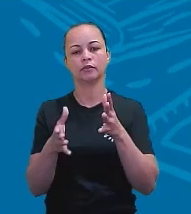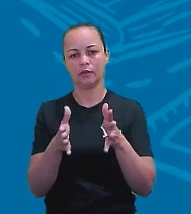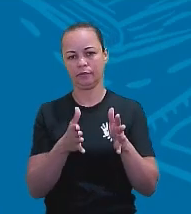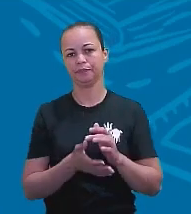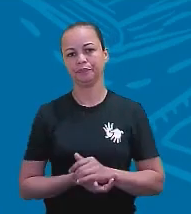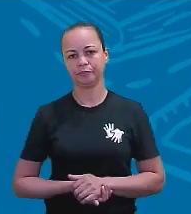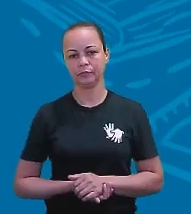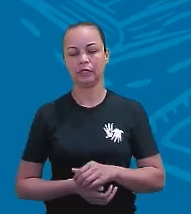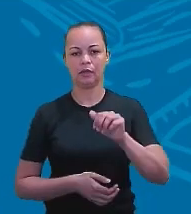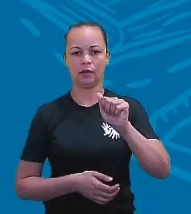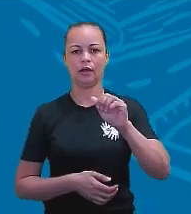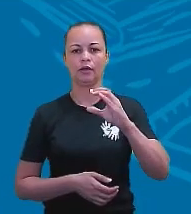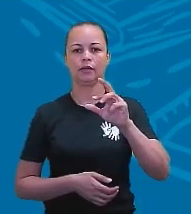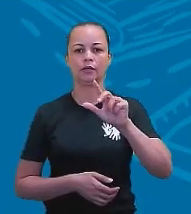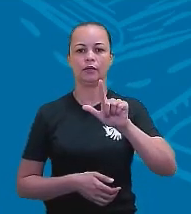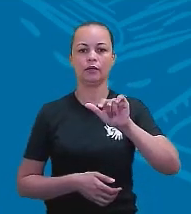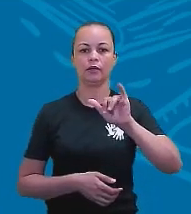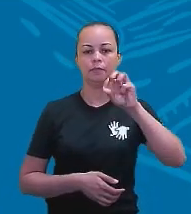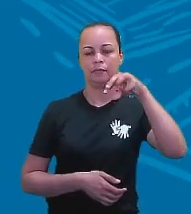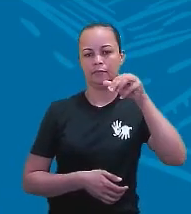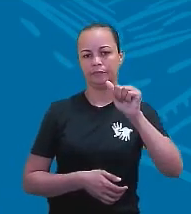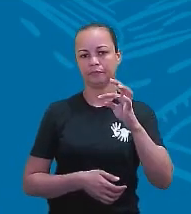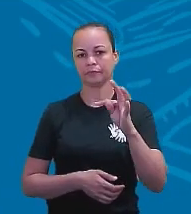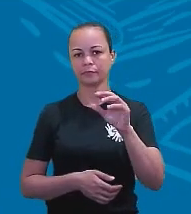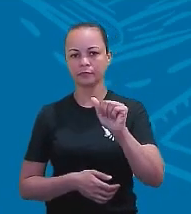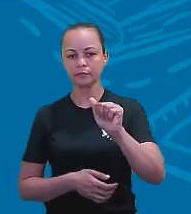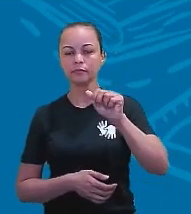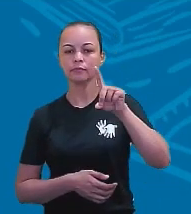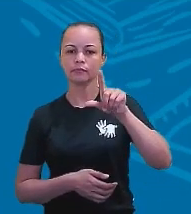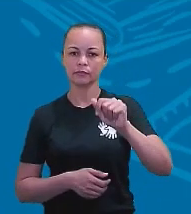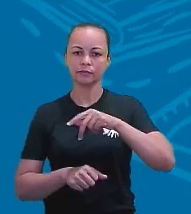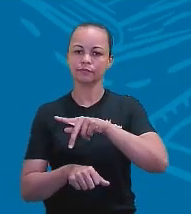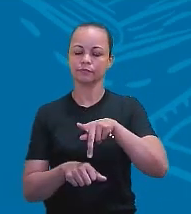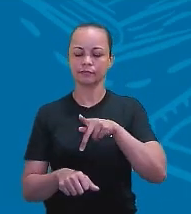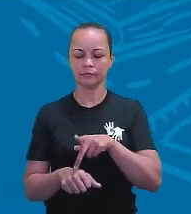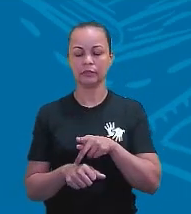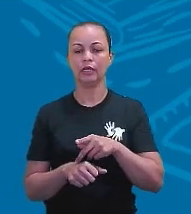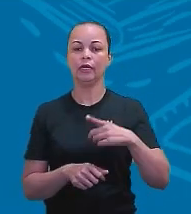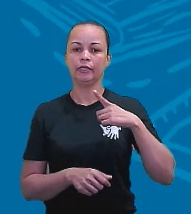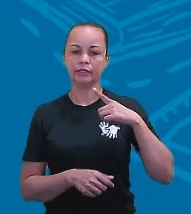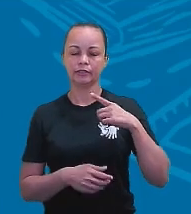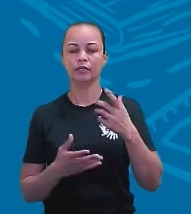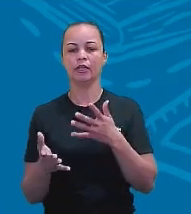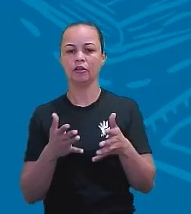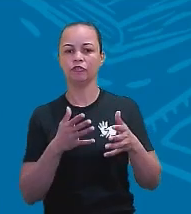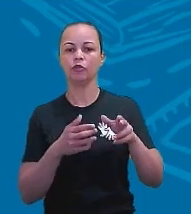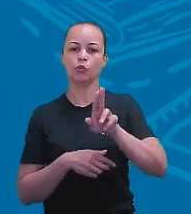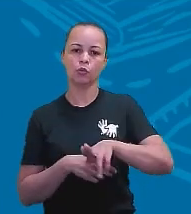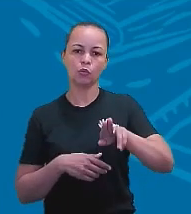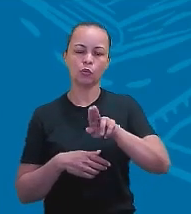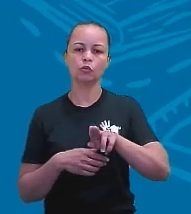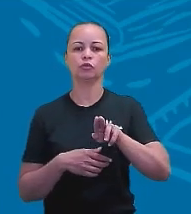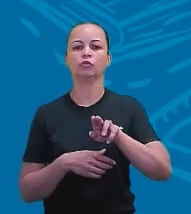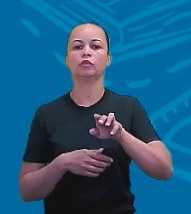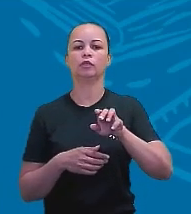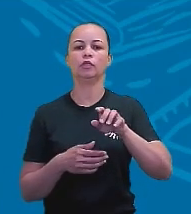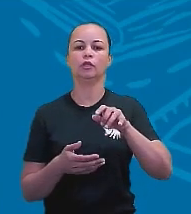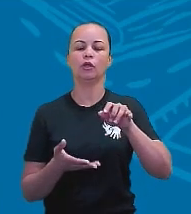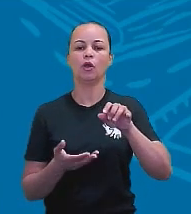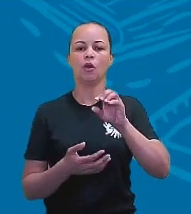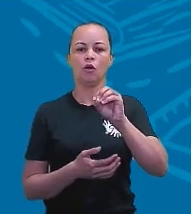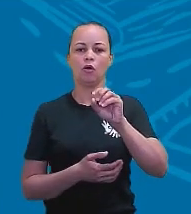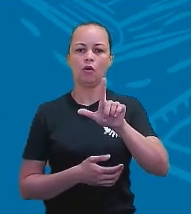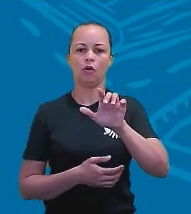aclimatadas, do país. Então, passou a ter também o uso de óleo combustível. E aí, assim, gente, foi